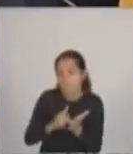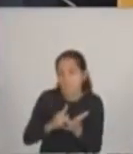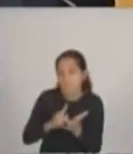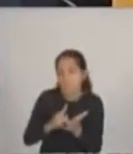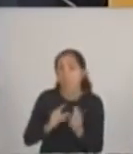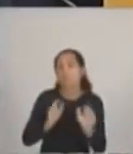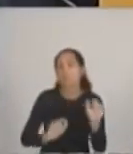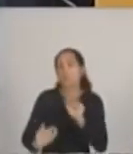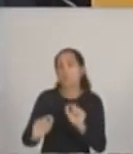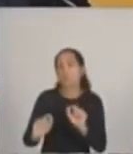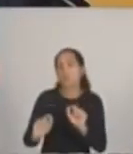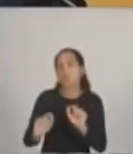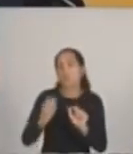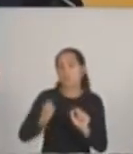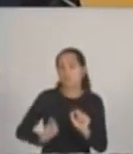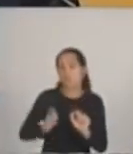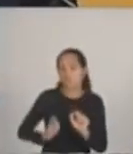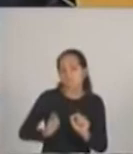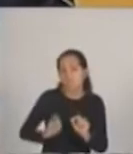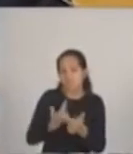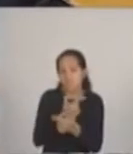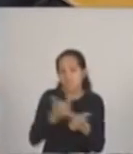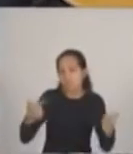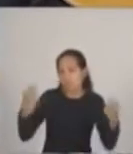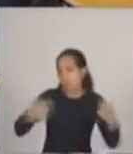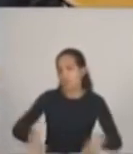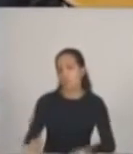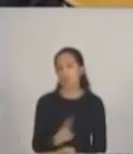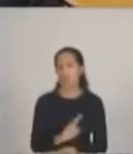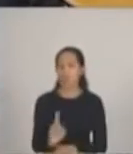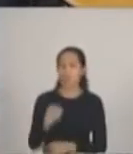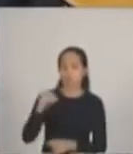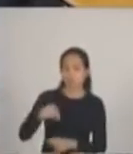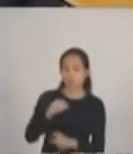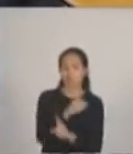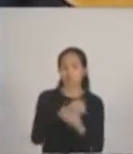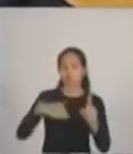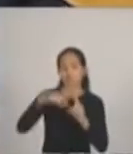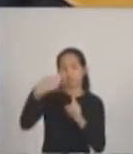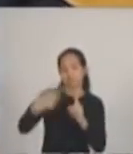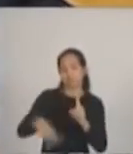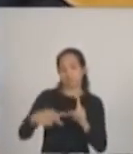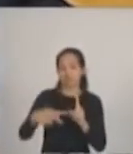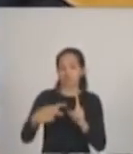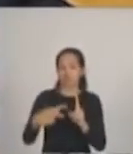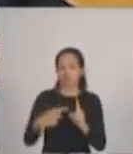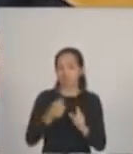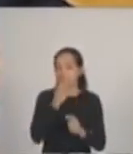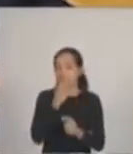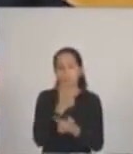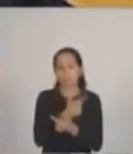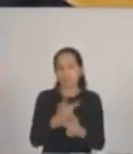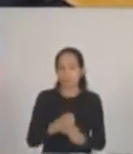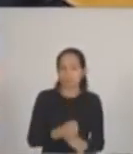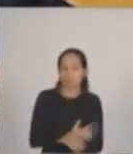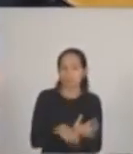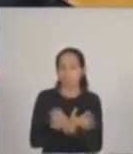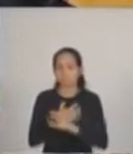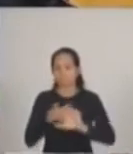mulher. Mas nós estamos ainda numa sociedade que não tem essa sensibilidade. Então, cabe ao